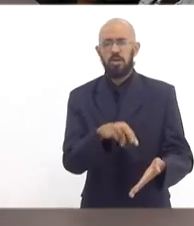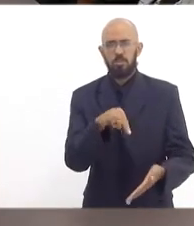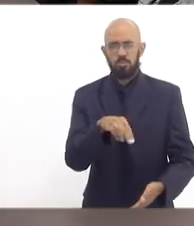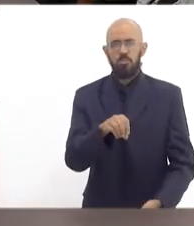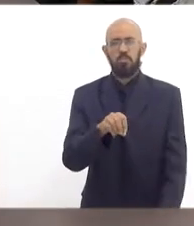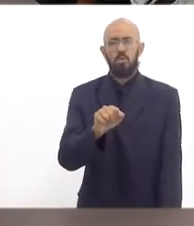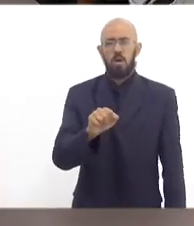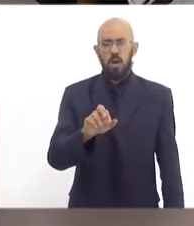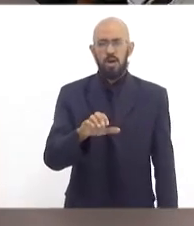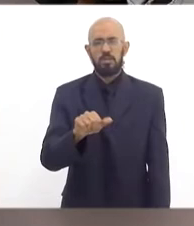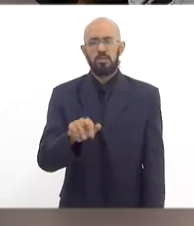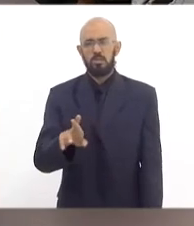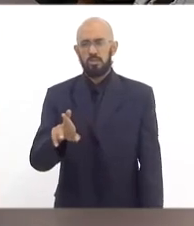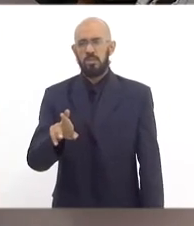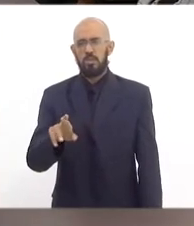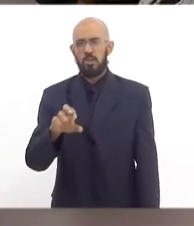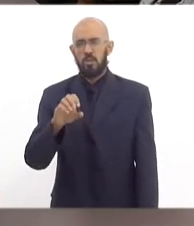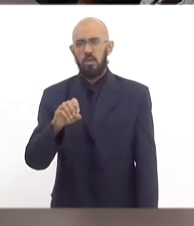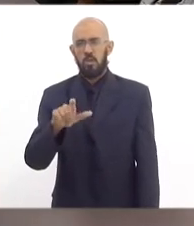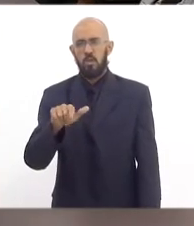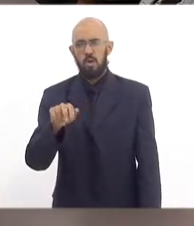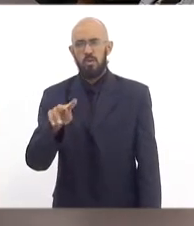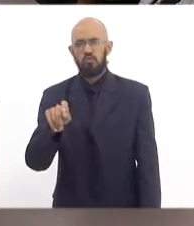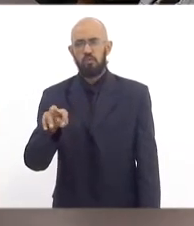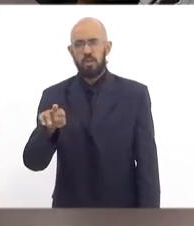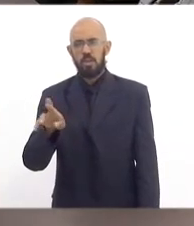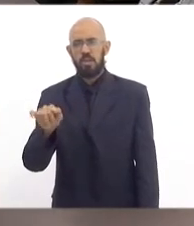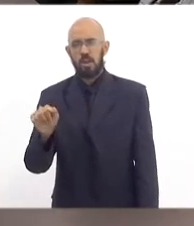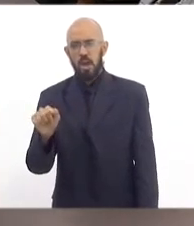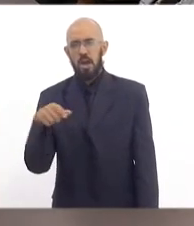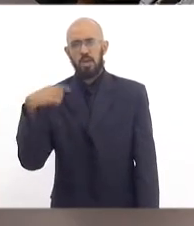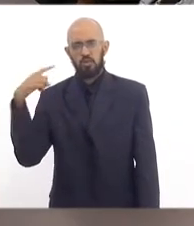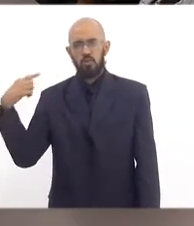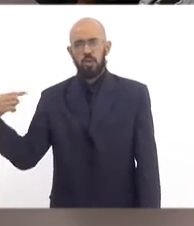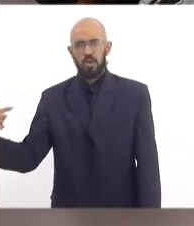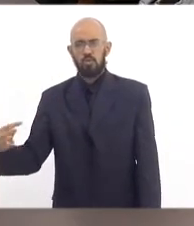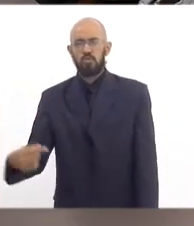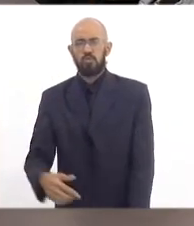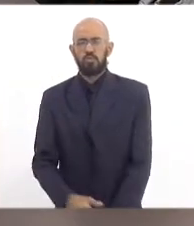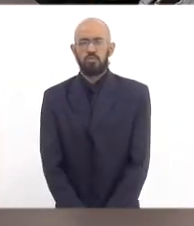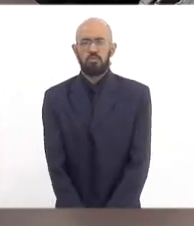é um nome muito difícil do titular não é diferente o